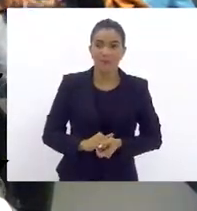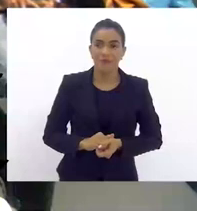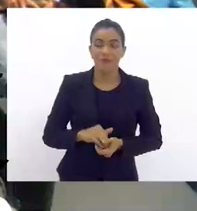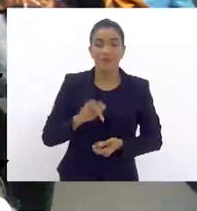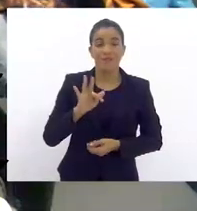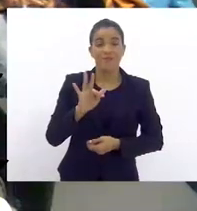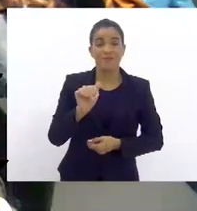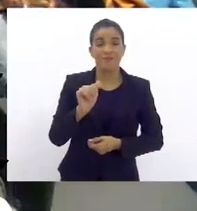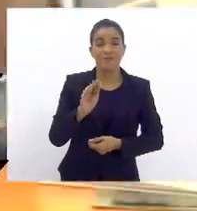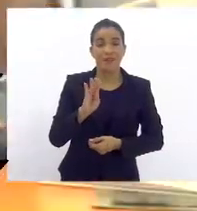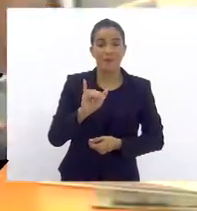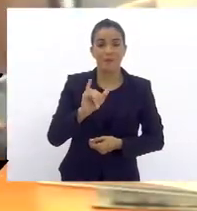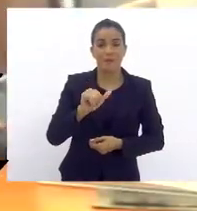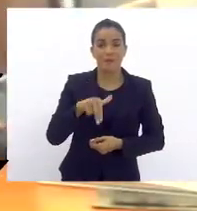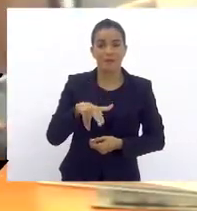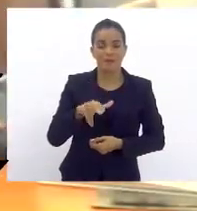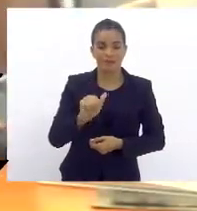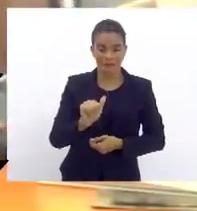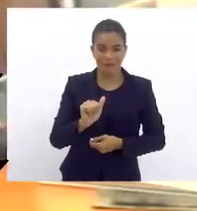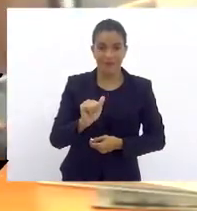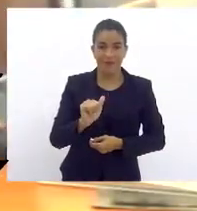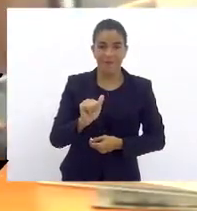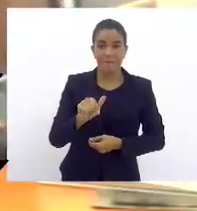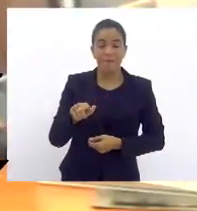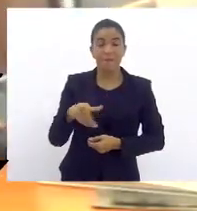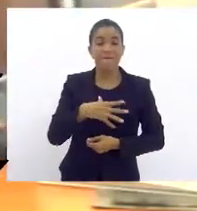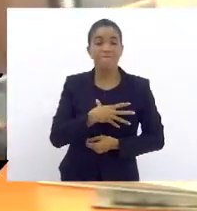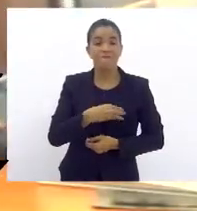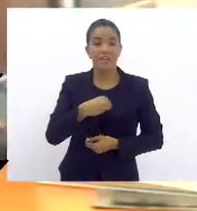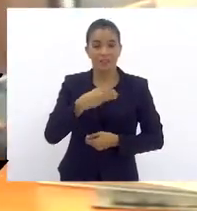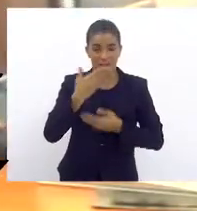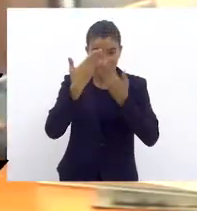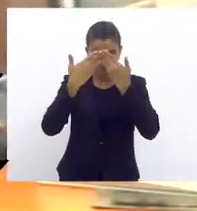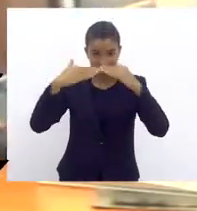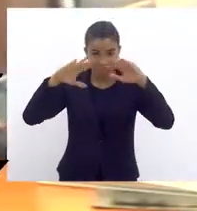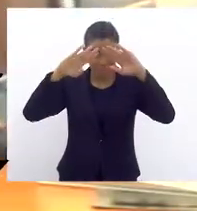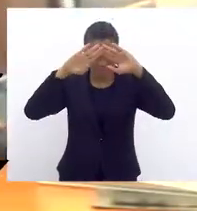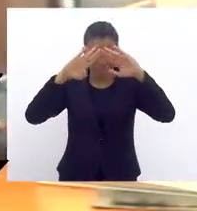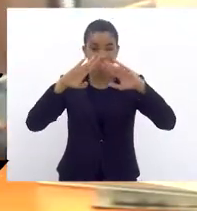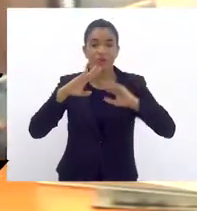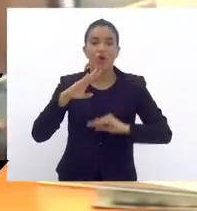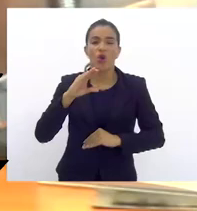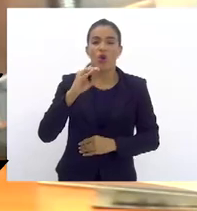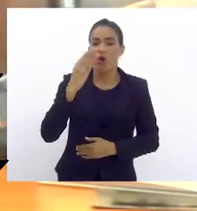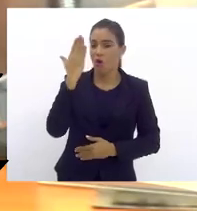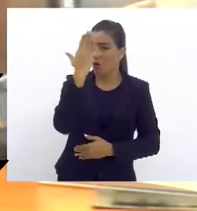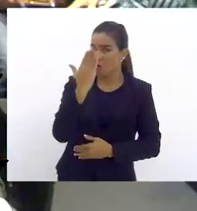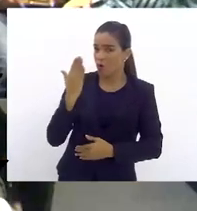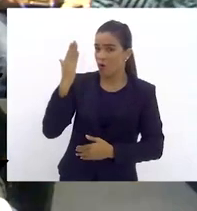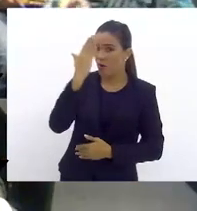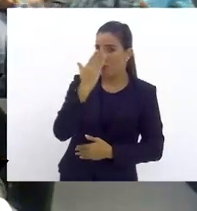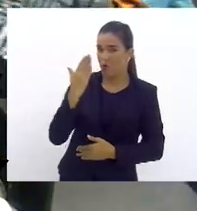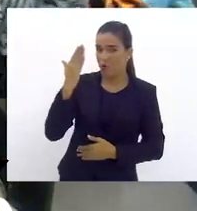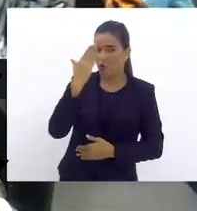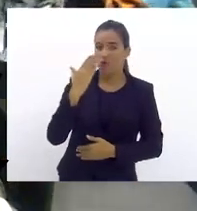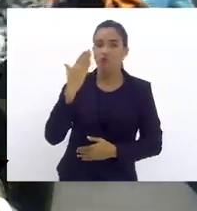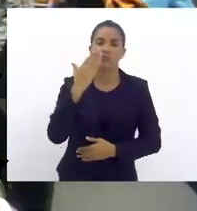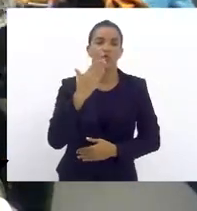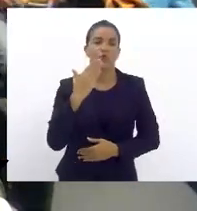Fabiana é Pinel filha de Santo lê Axé oxumi parei